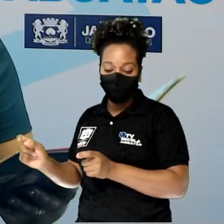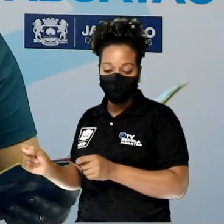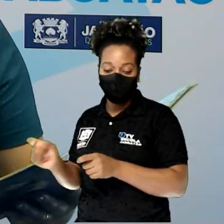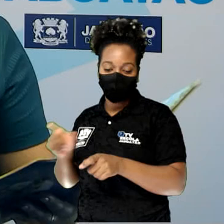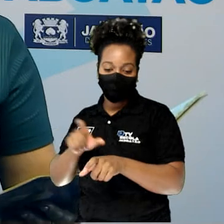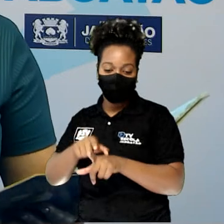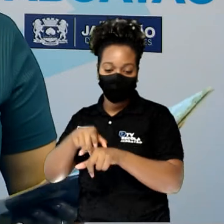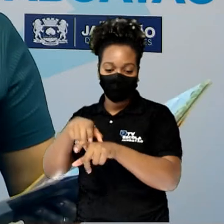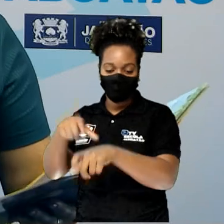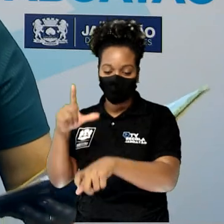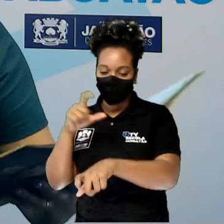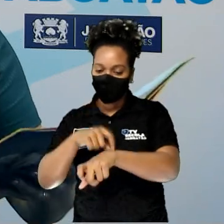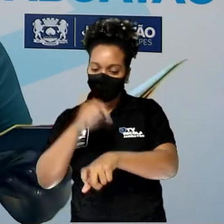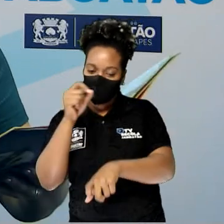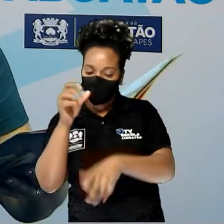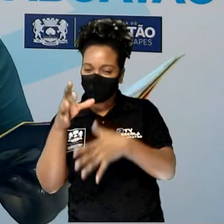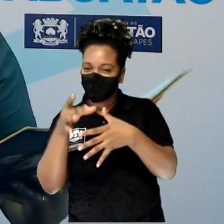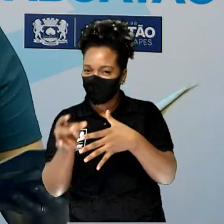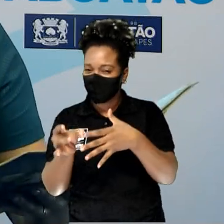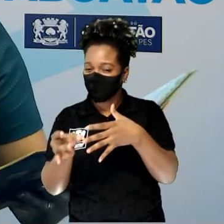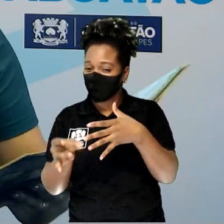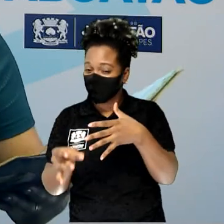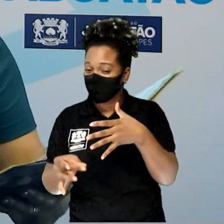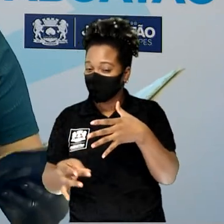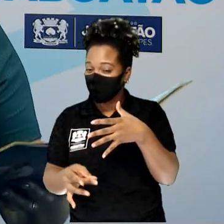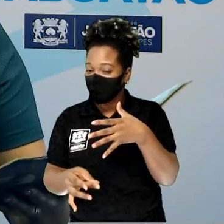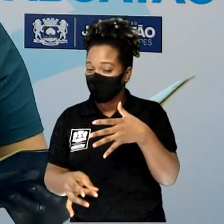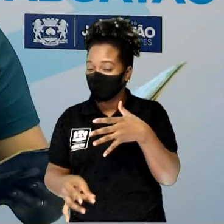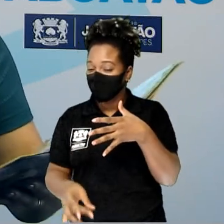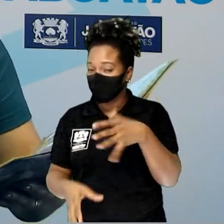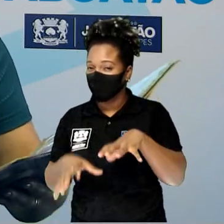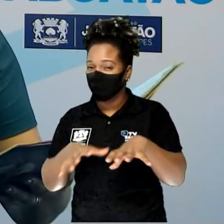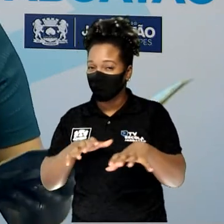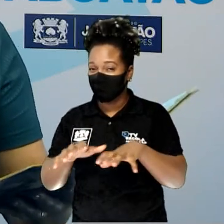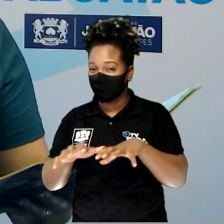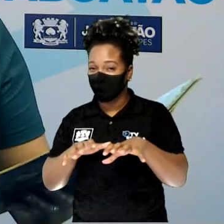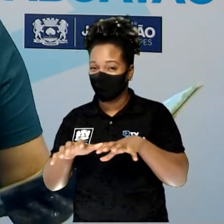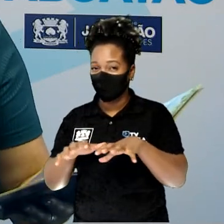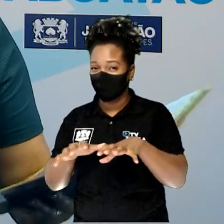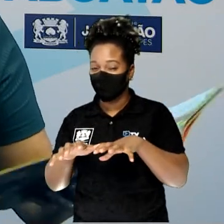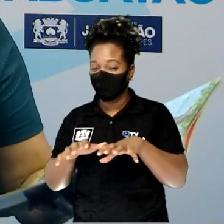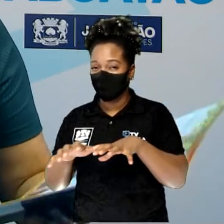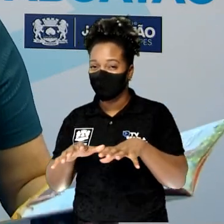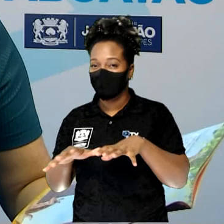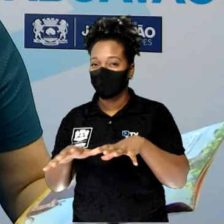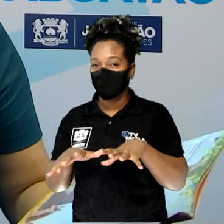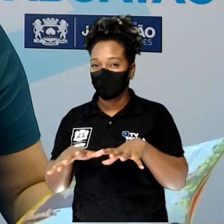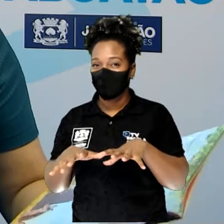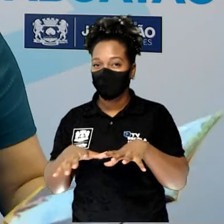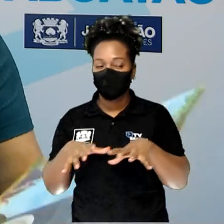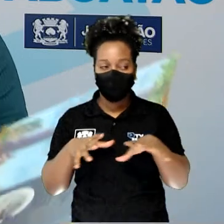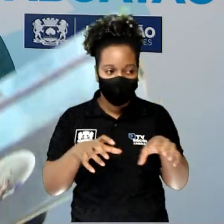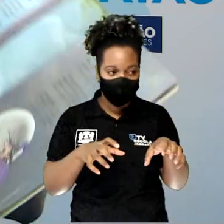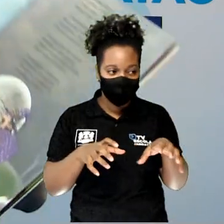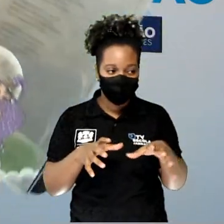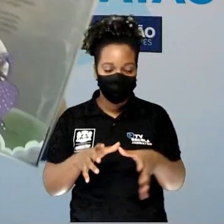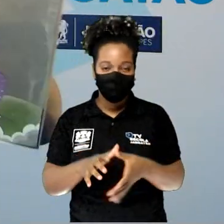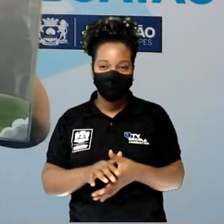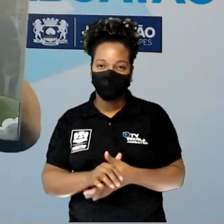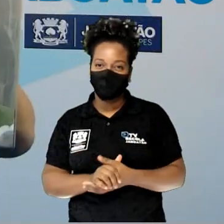caramujo, carrapato, carrapicho, carrapeta, carraspana, carapaça, carabina.